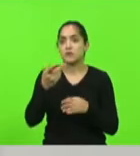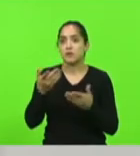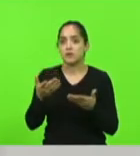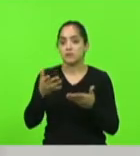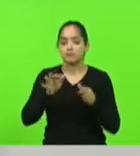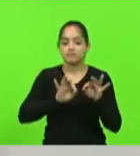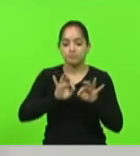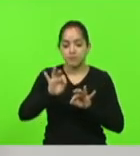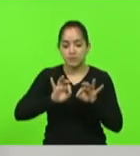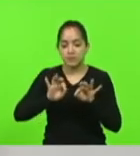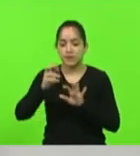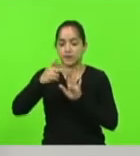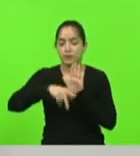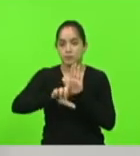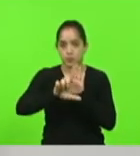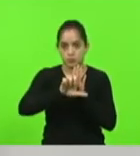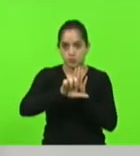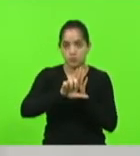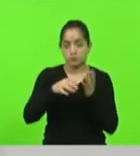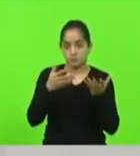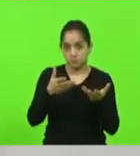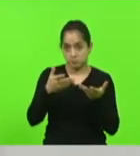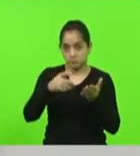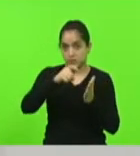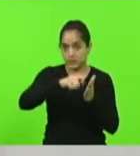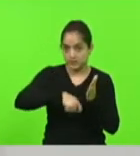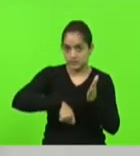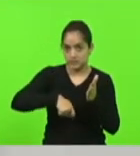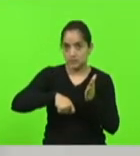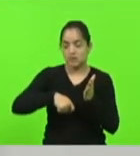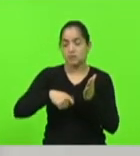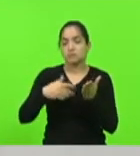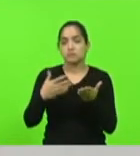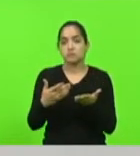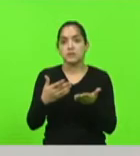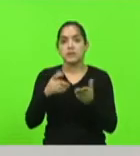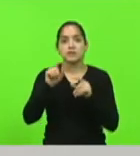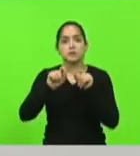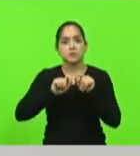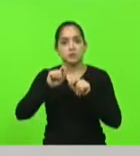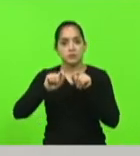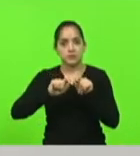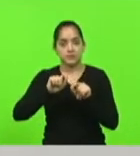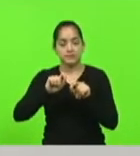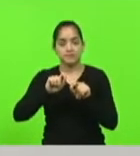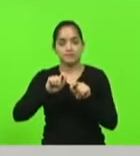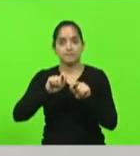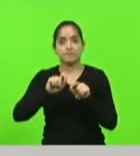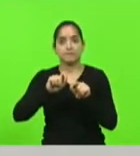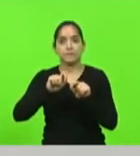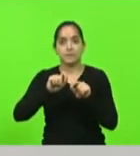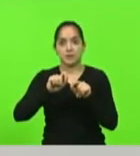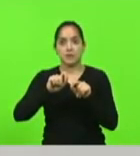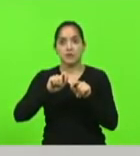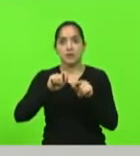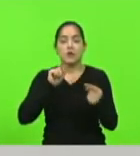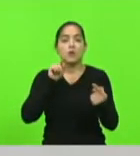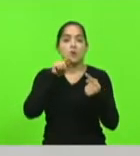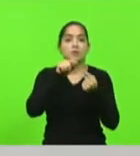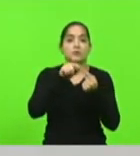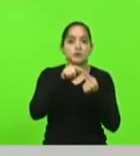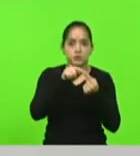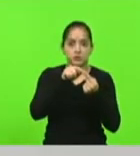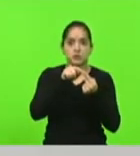um projeto de lei, e aqueles que quiserem assinar conjuntamente, que fala sobre os objetivos